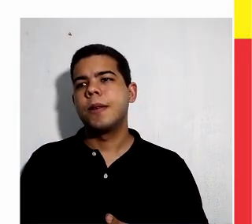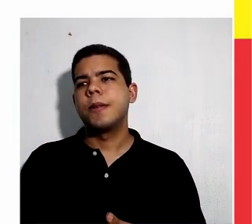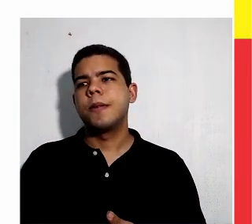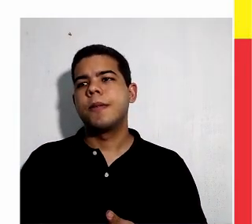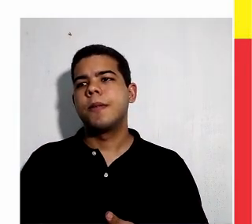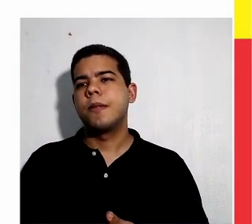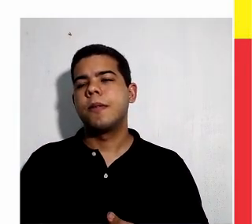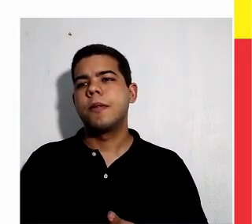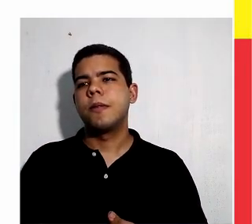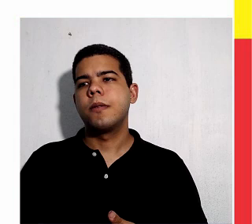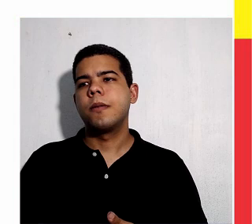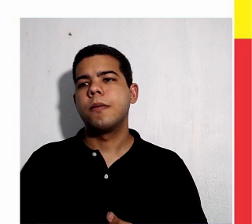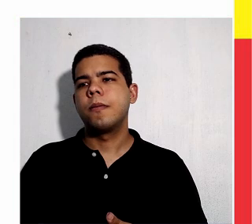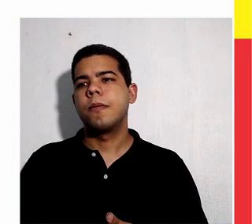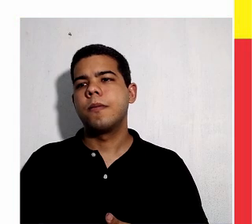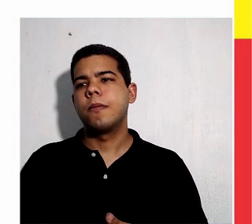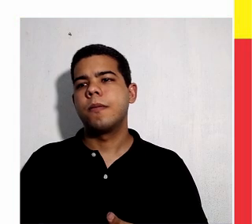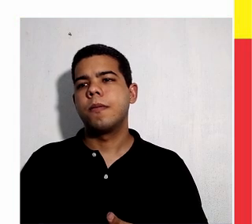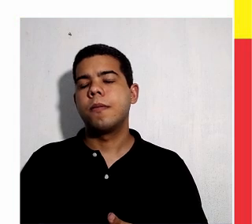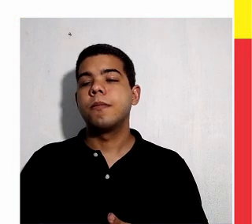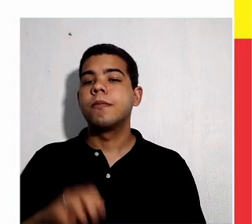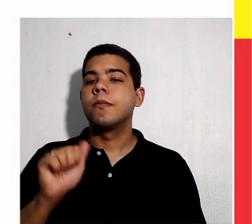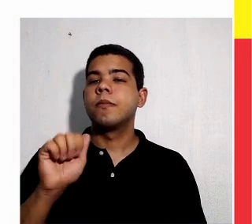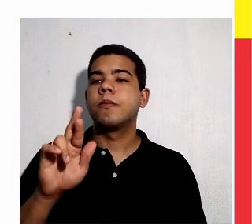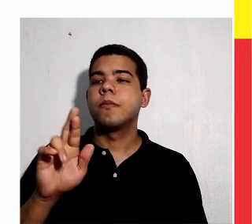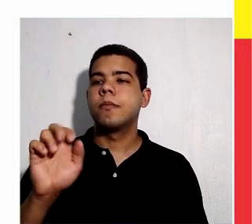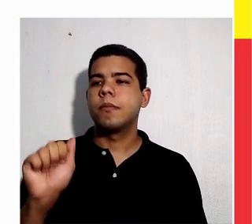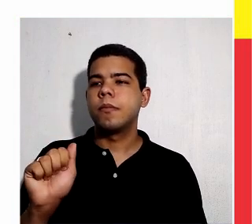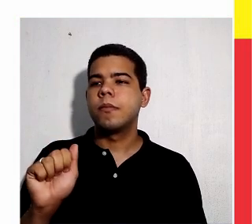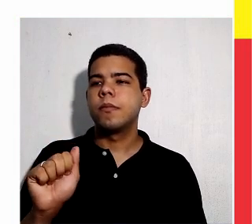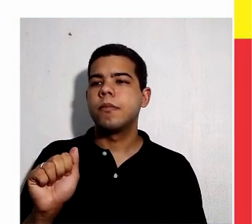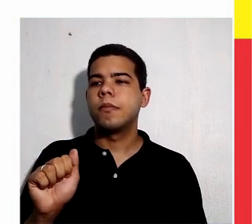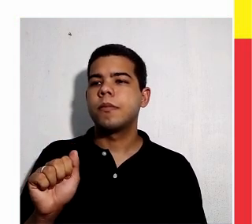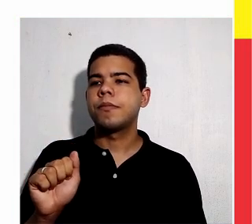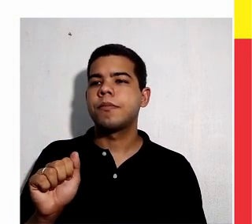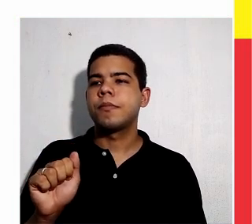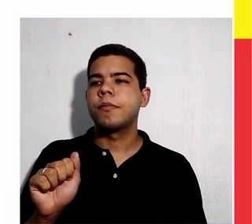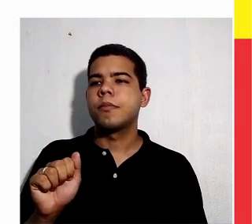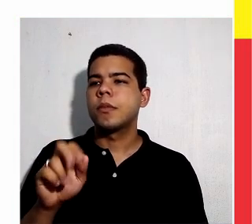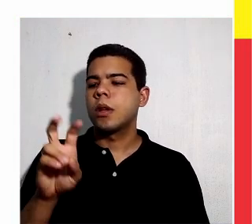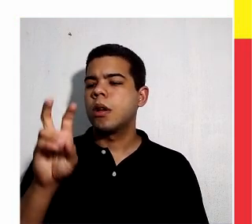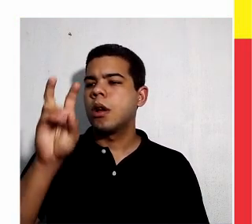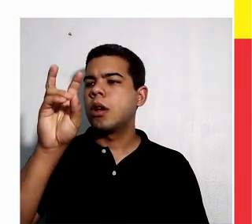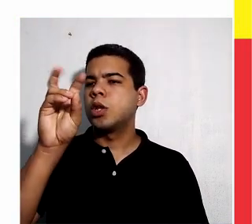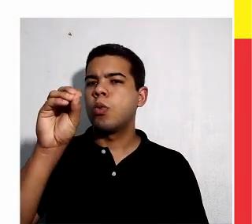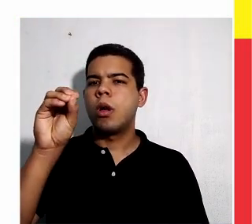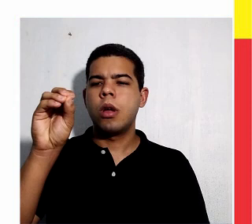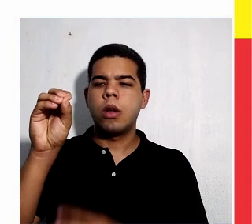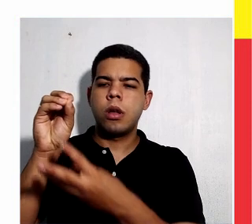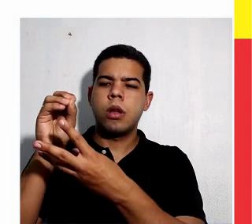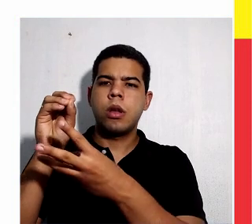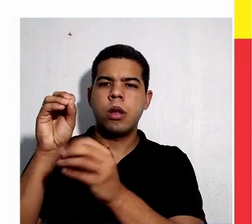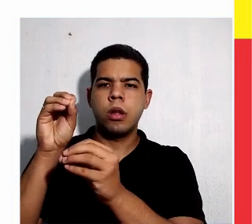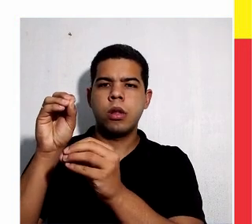Vamos observar aqui a nossa solução. A área vai ser o seguinte, 50 metros vezes 30 metros. O que você